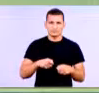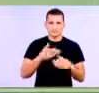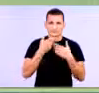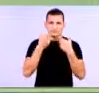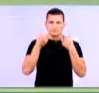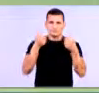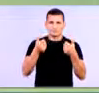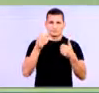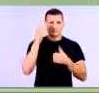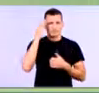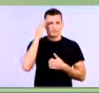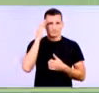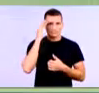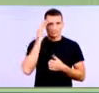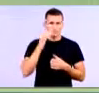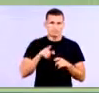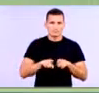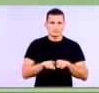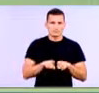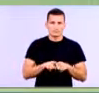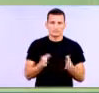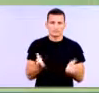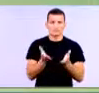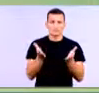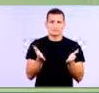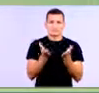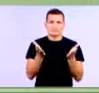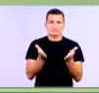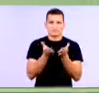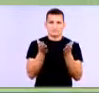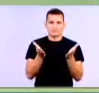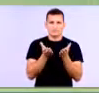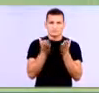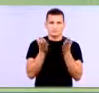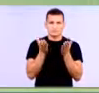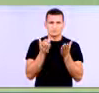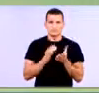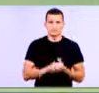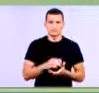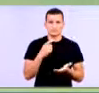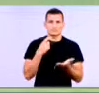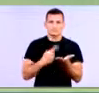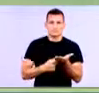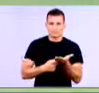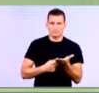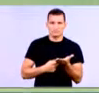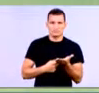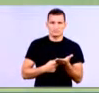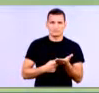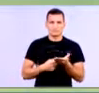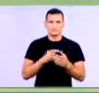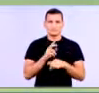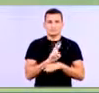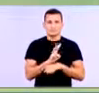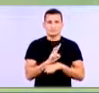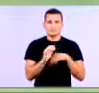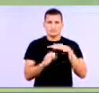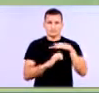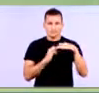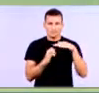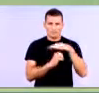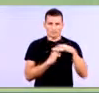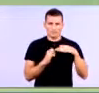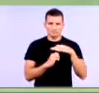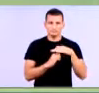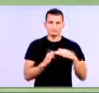melhor compreensão e estimular o comprometimento com a segurança da empresa. Veja bem,